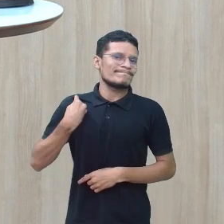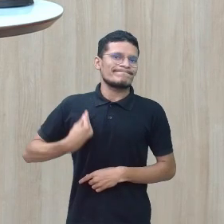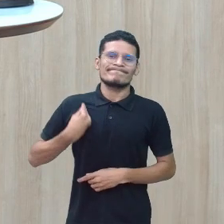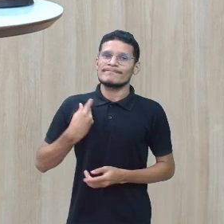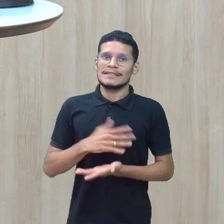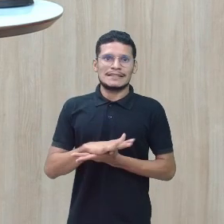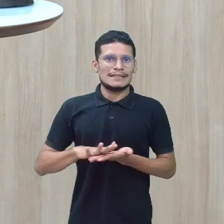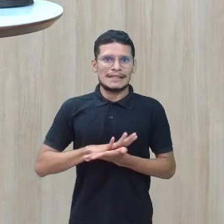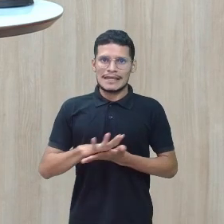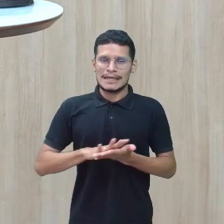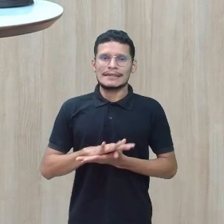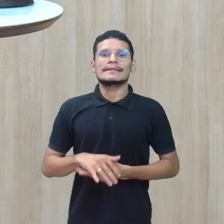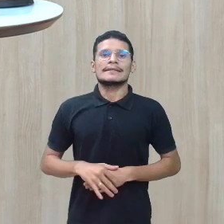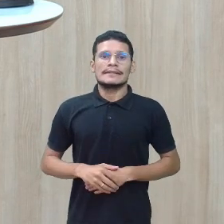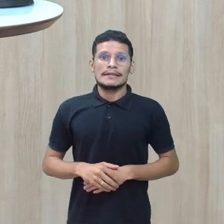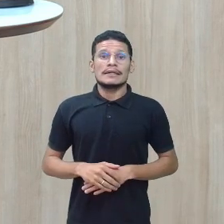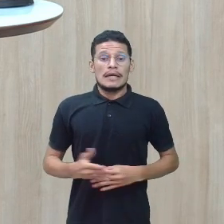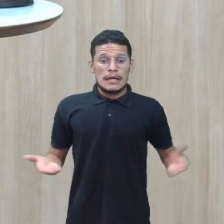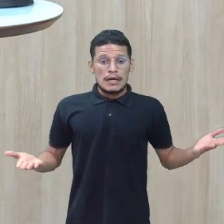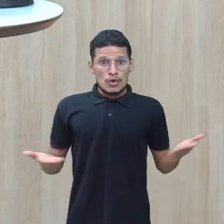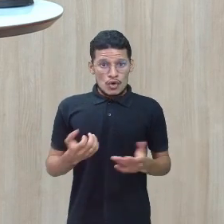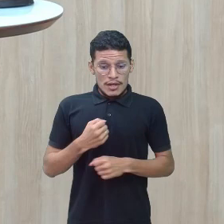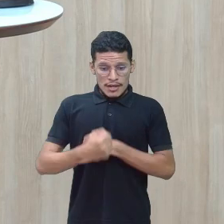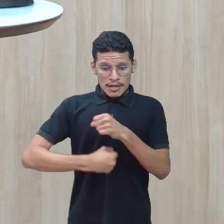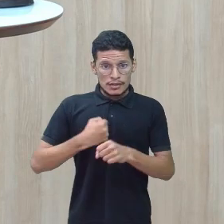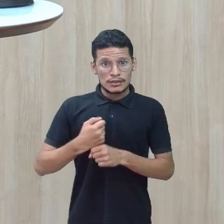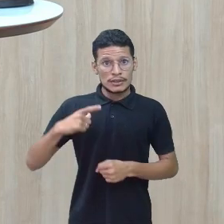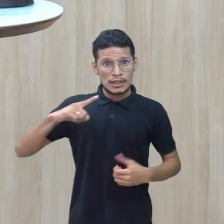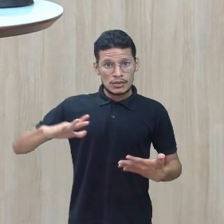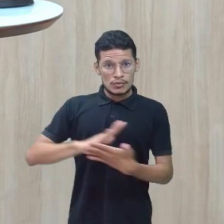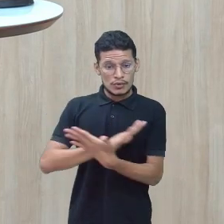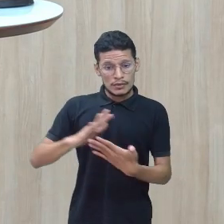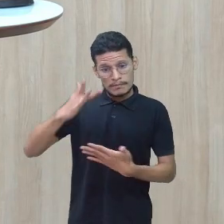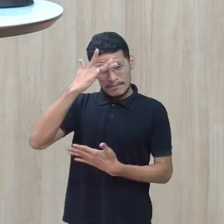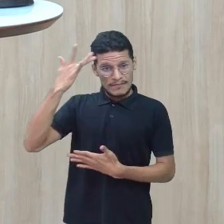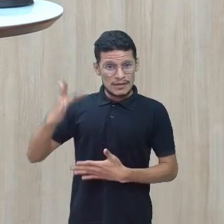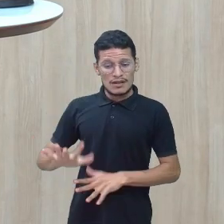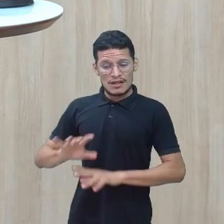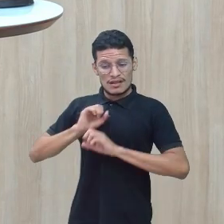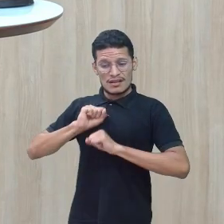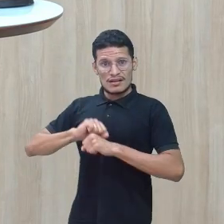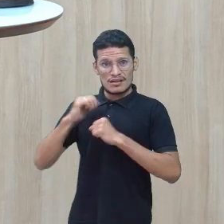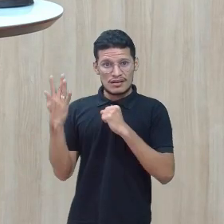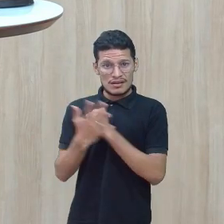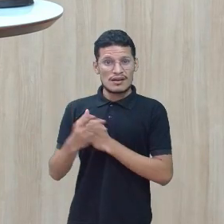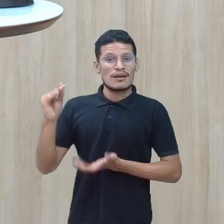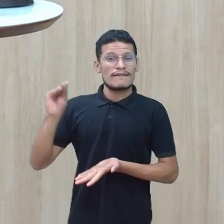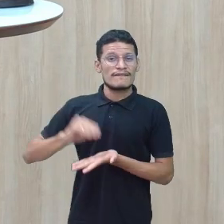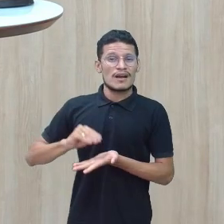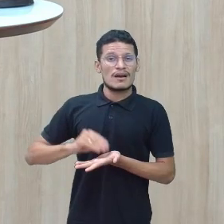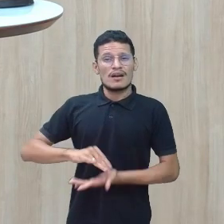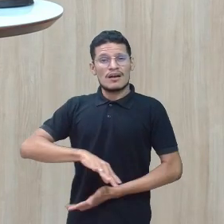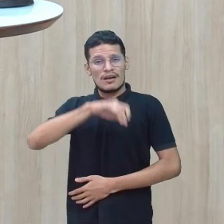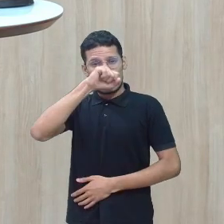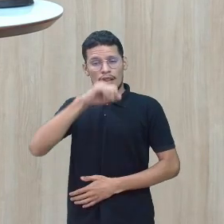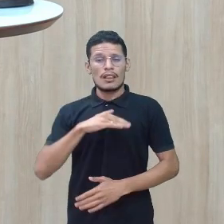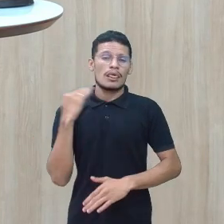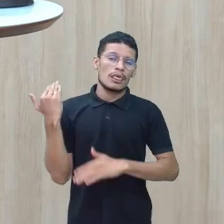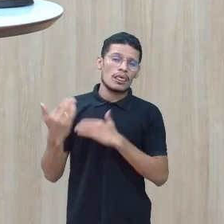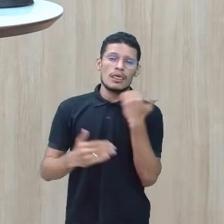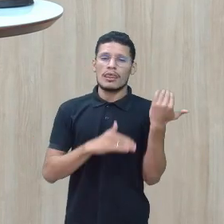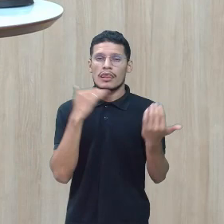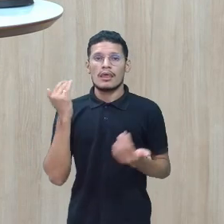sobrevivência. Então, esse ano nós vimos várias pessoas que morreram com Covid faltando oxigênio. Um ar